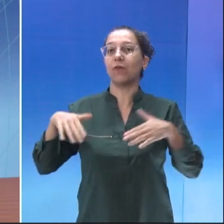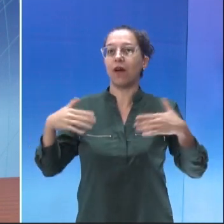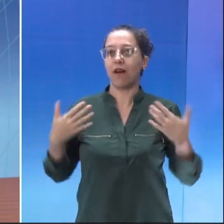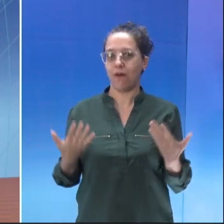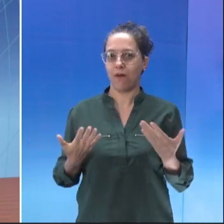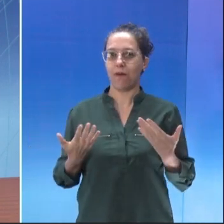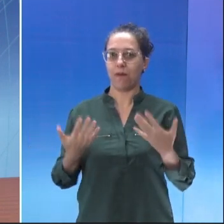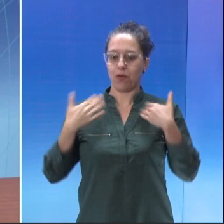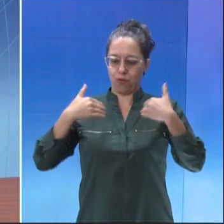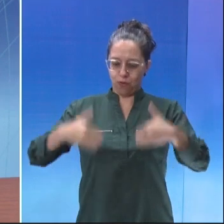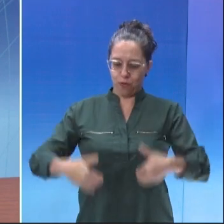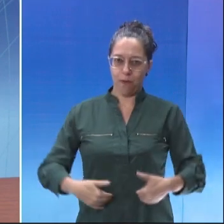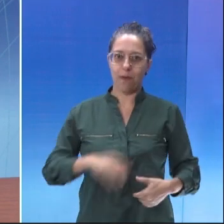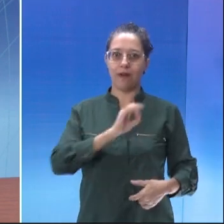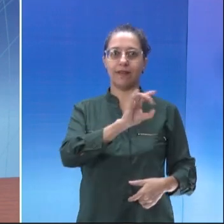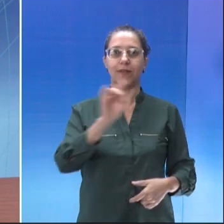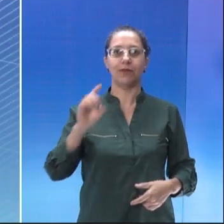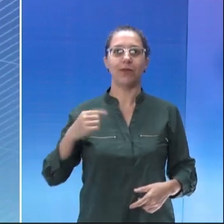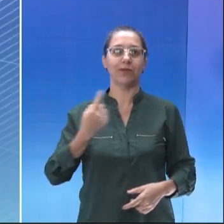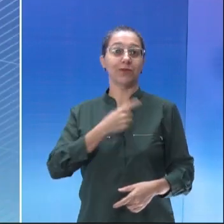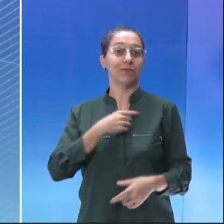para o nosso corpo. Vamos lá?